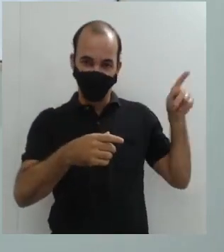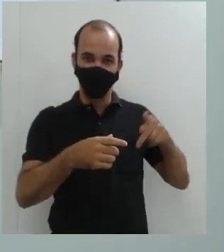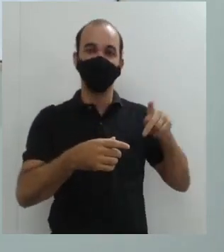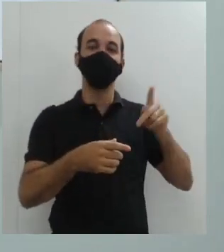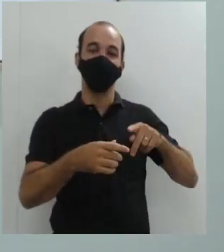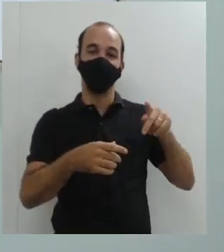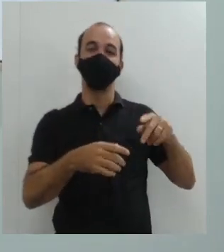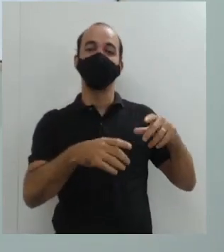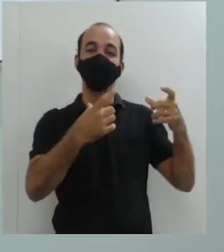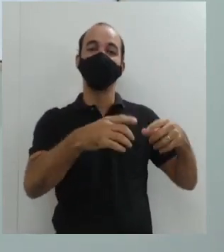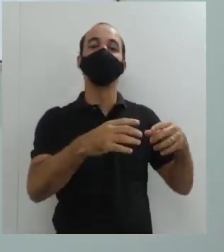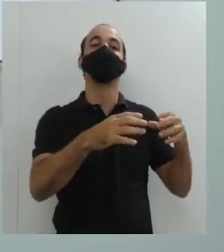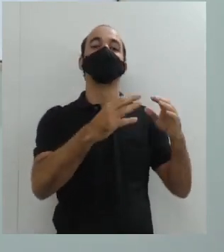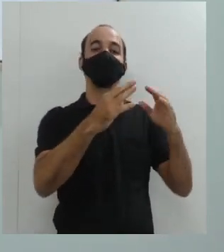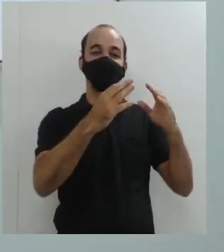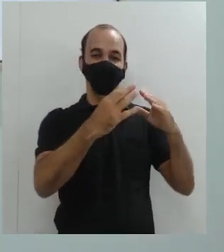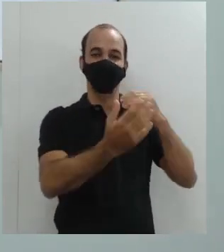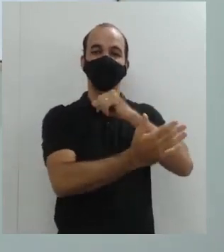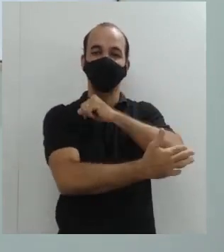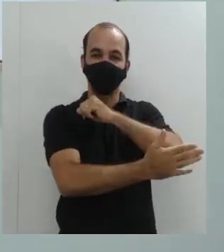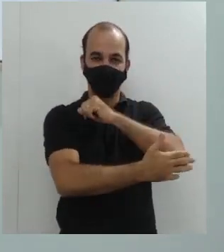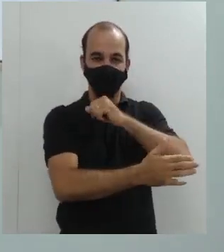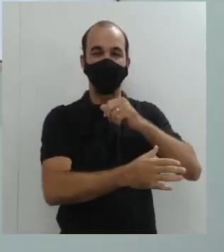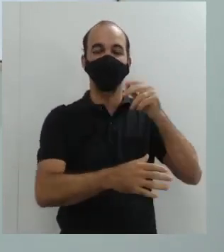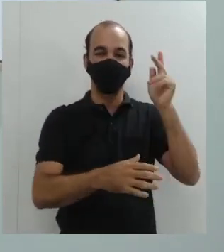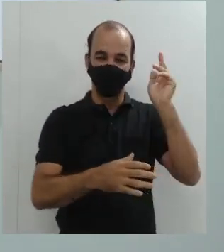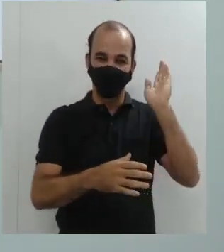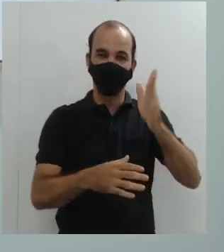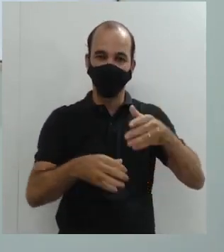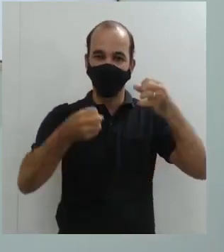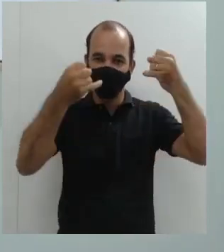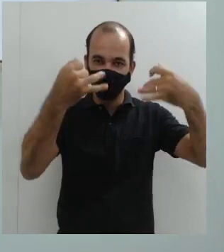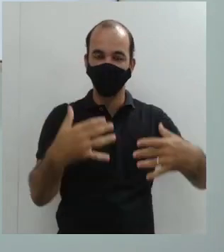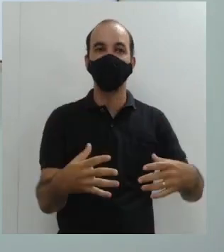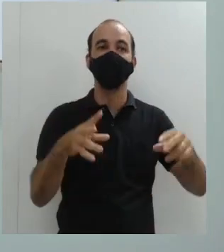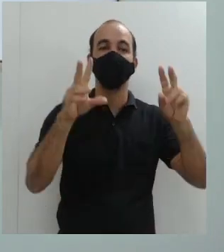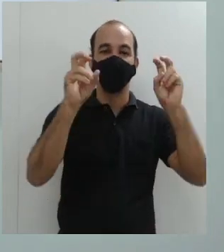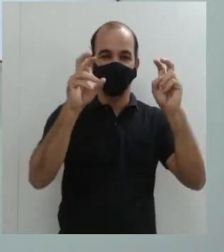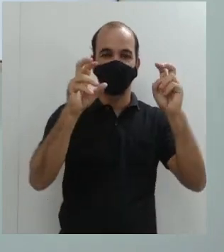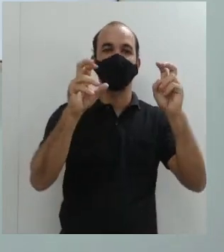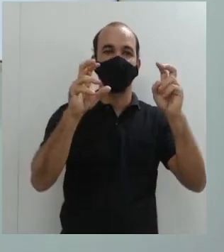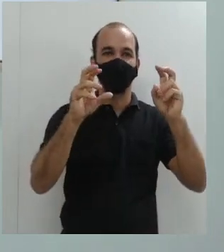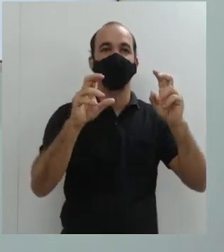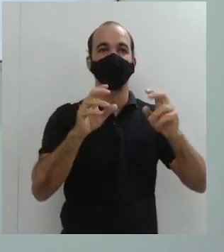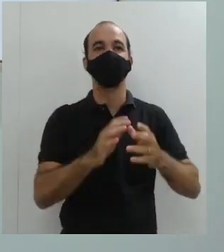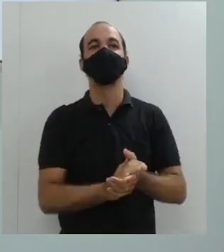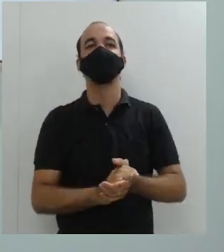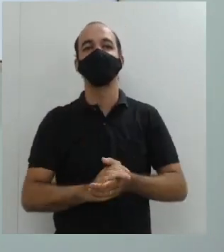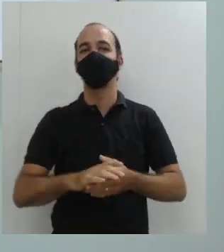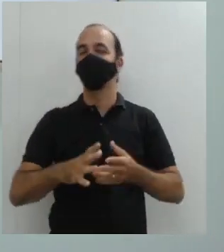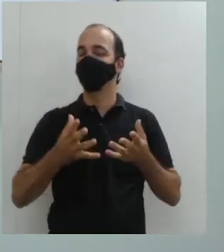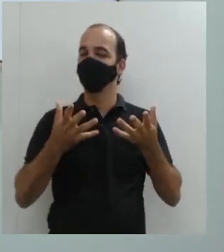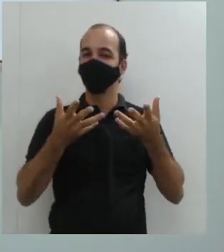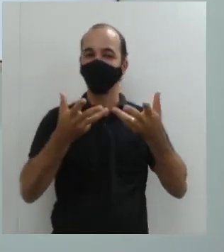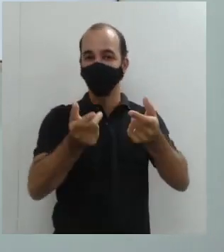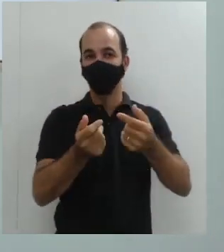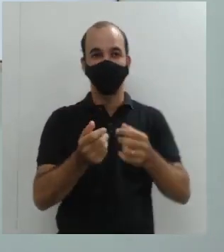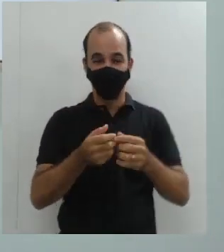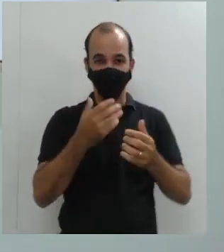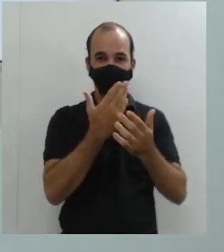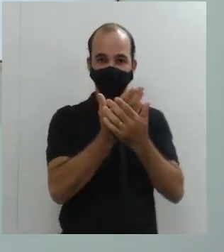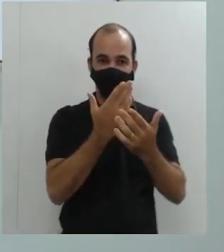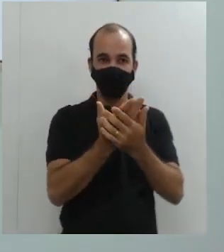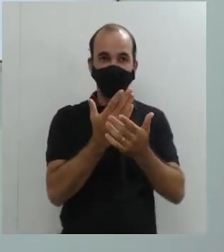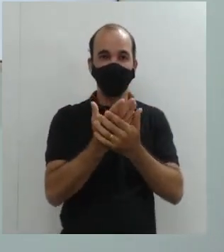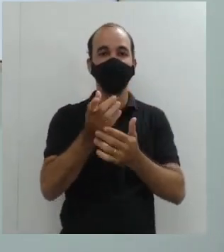um cheiro bem apertado, com máscara para não pegar Covid, viu, Davidson? Foi muito massa assistir sua aula foi show de bola e eu tenho certeza